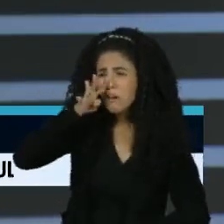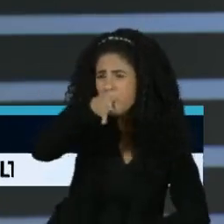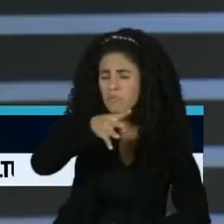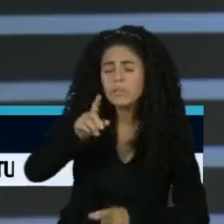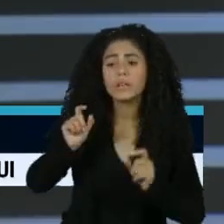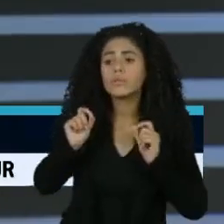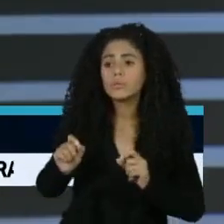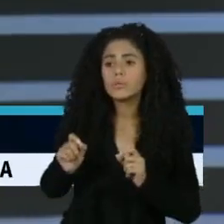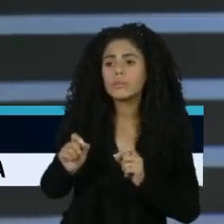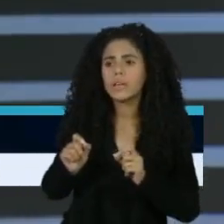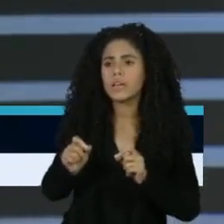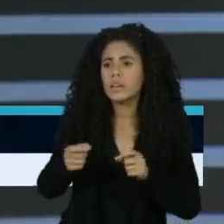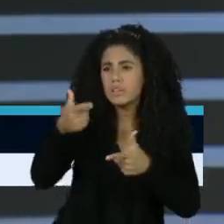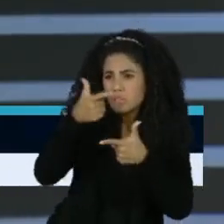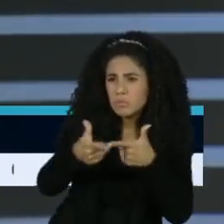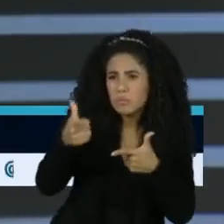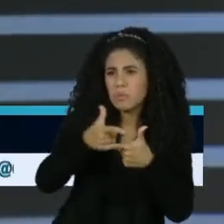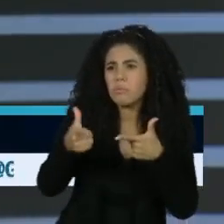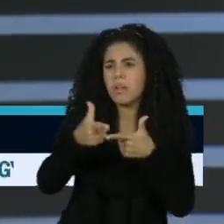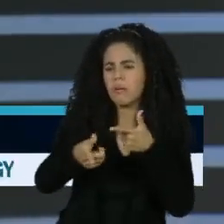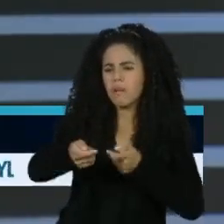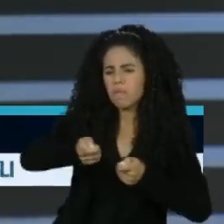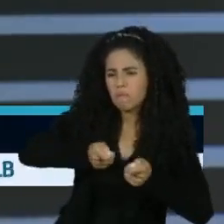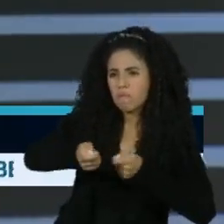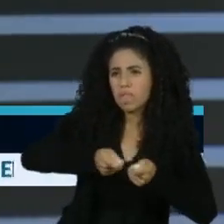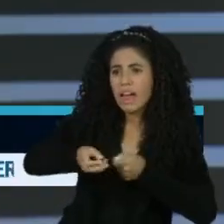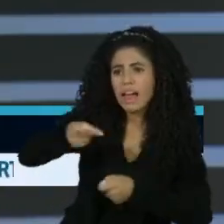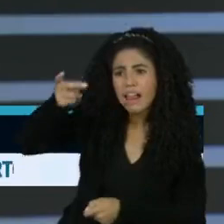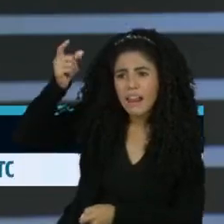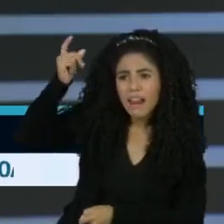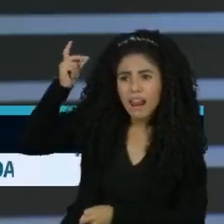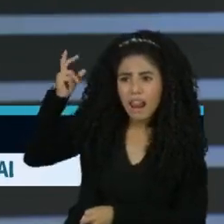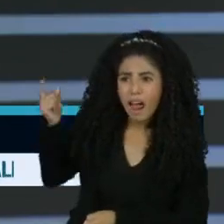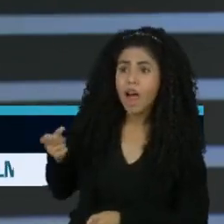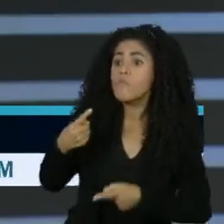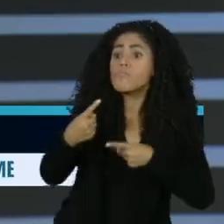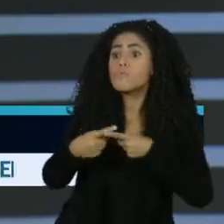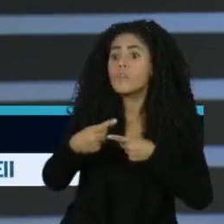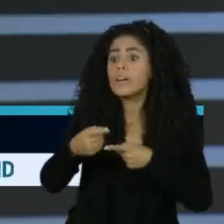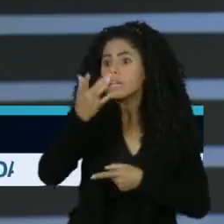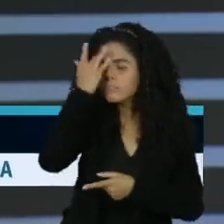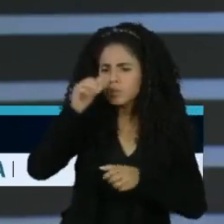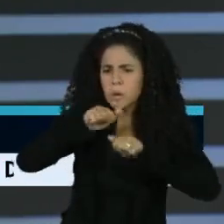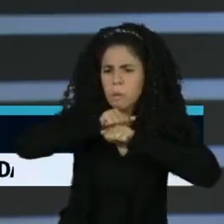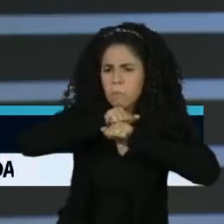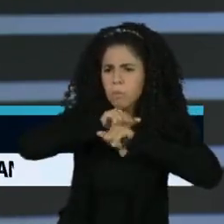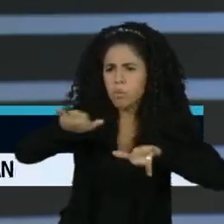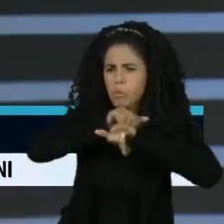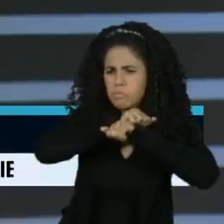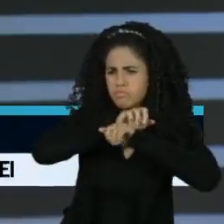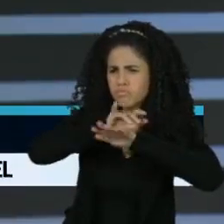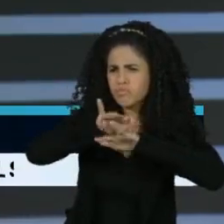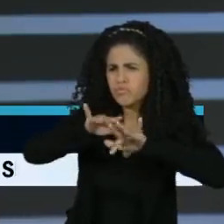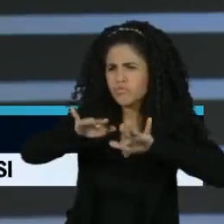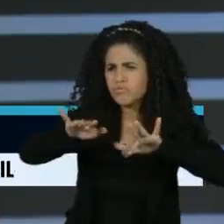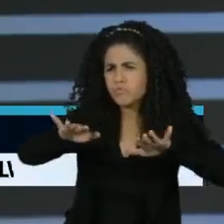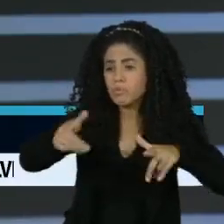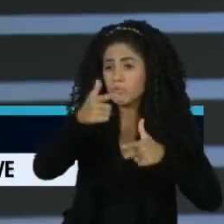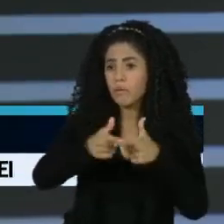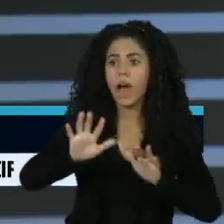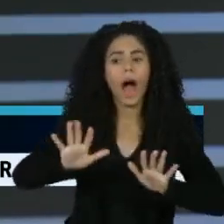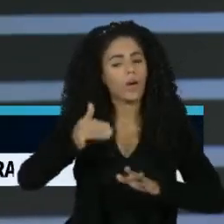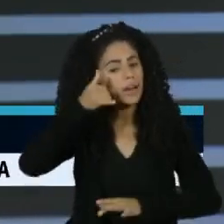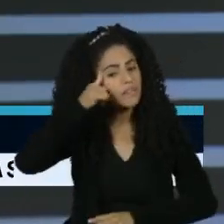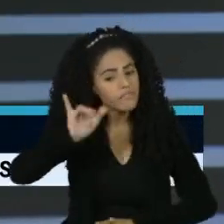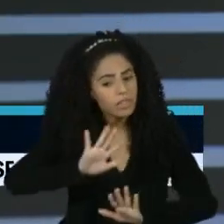plataforma de estar envolvida na manipulação do debate público quando ela foi usada para esses espaços em massa dela há 18 eles não quiseram de